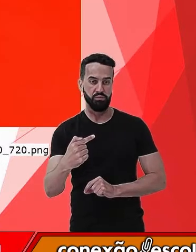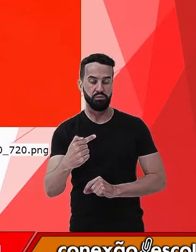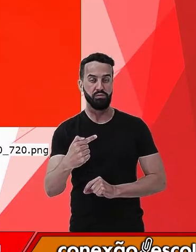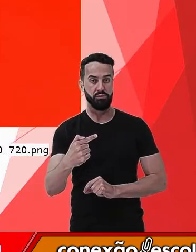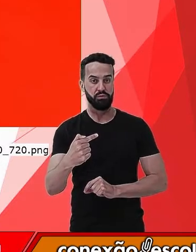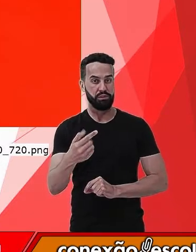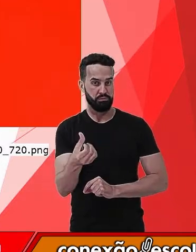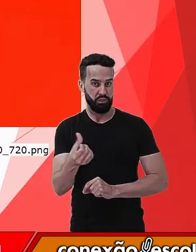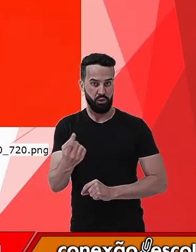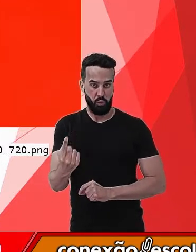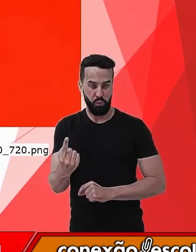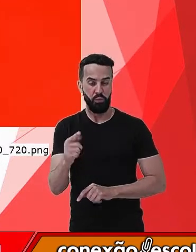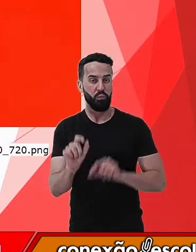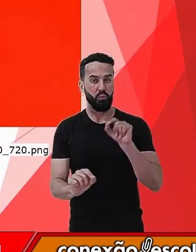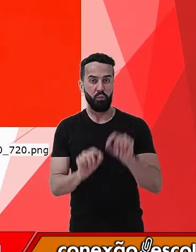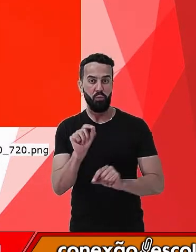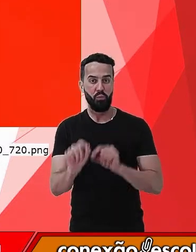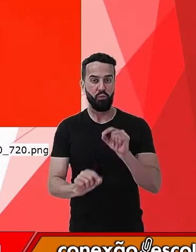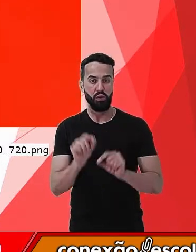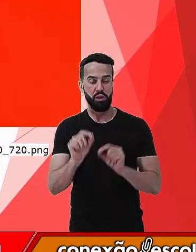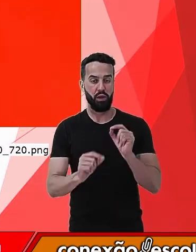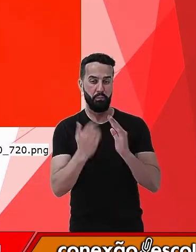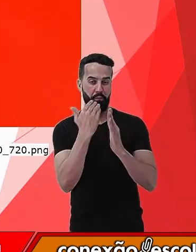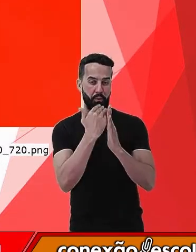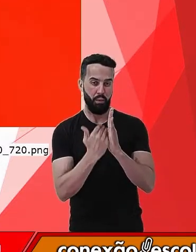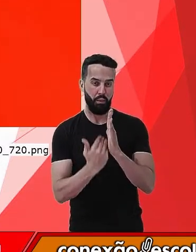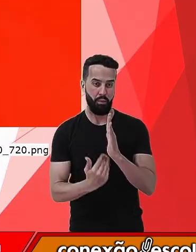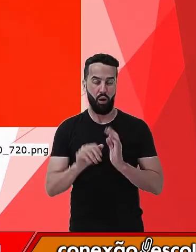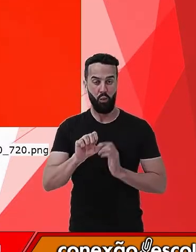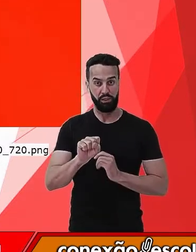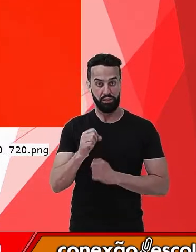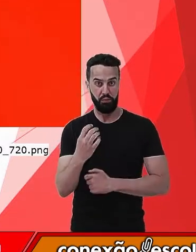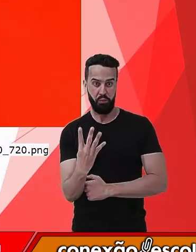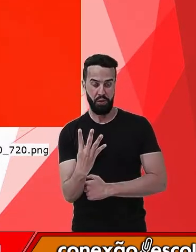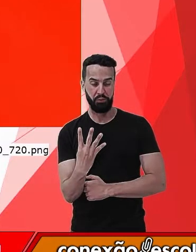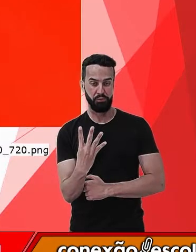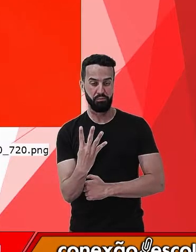2020, tinha uma população estimada de